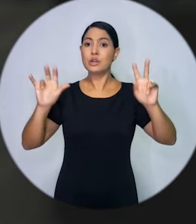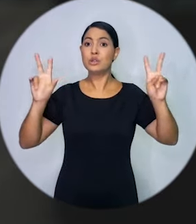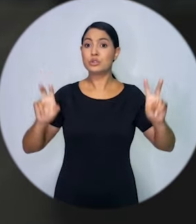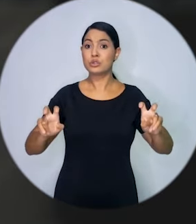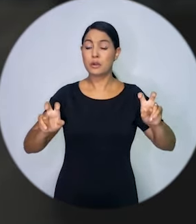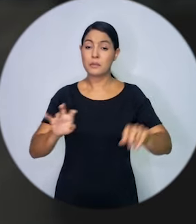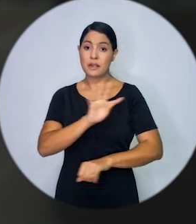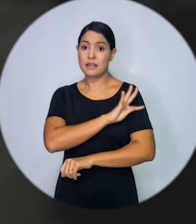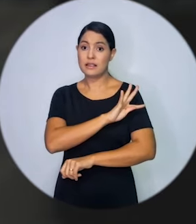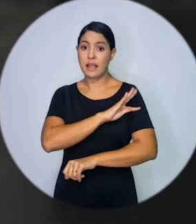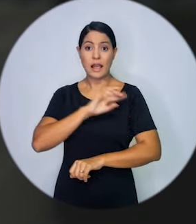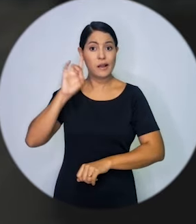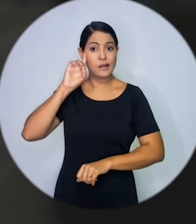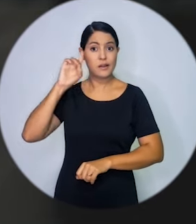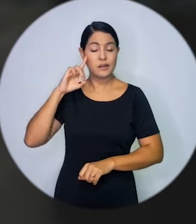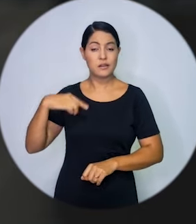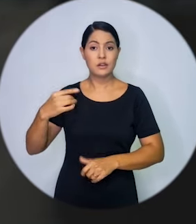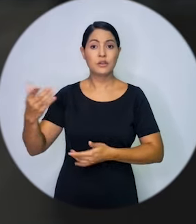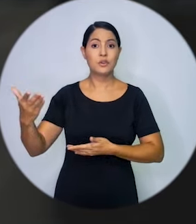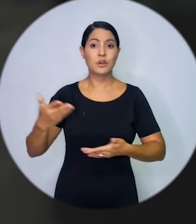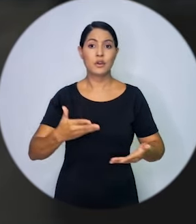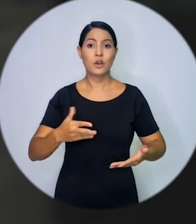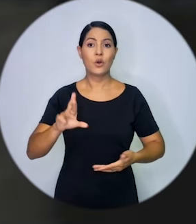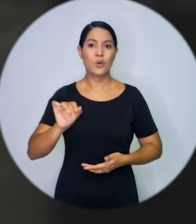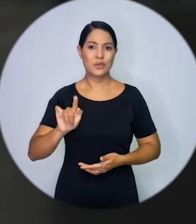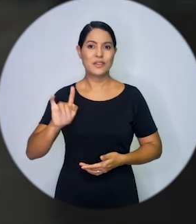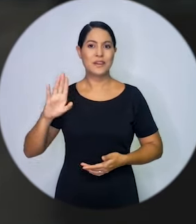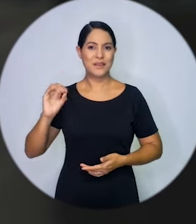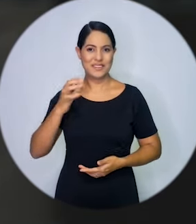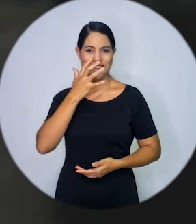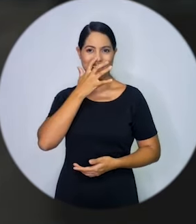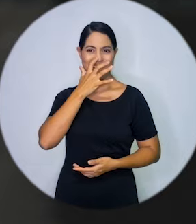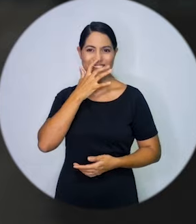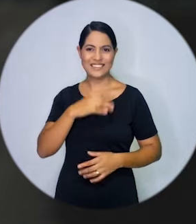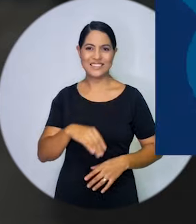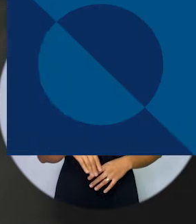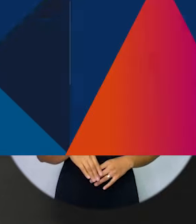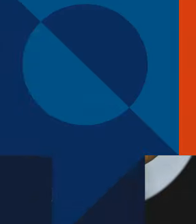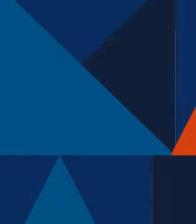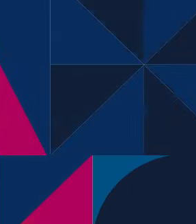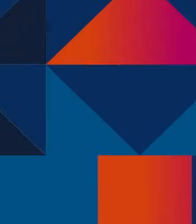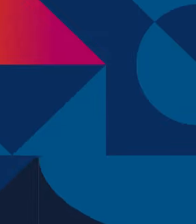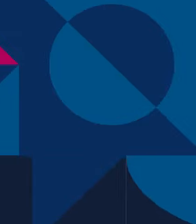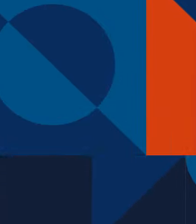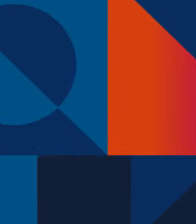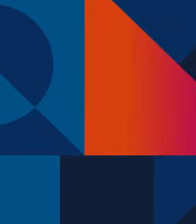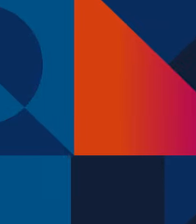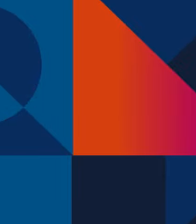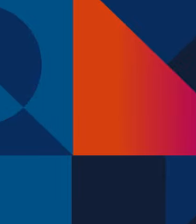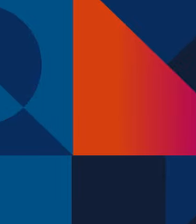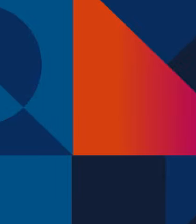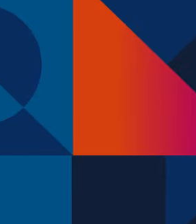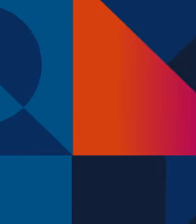e técnicas do dia a dia. O convidado desta vez foi o doutor em Direito, Rodrigo Mazei.